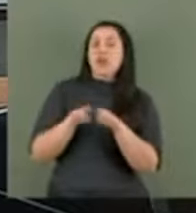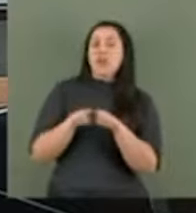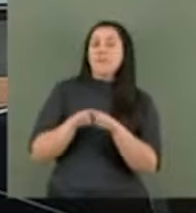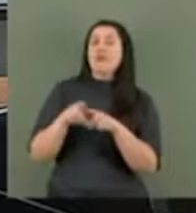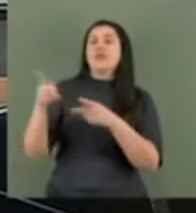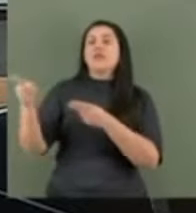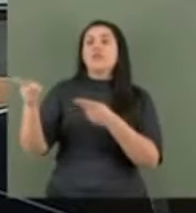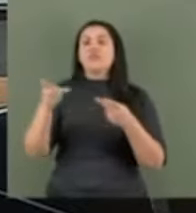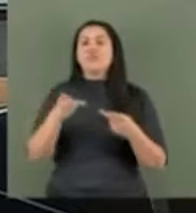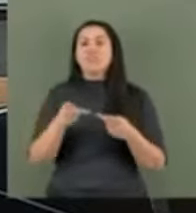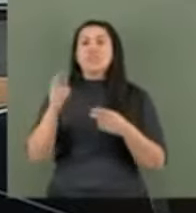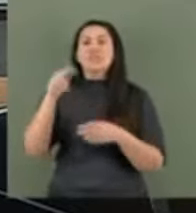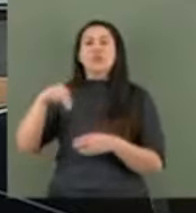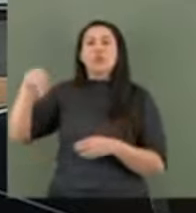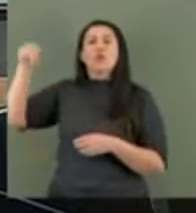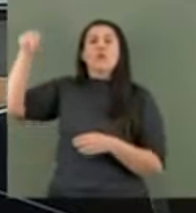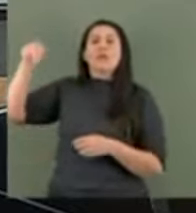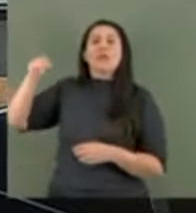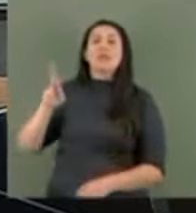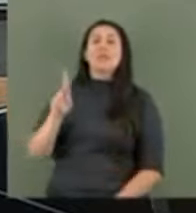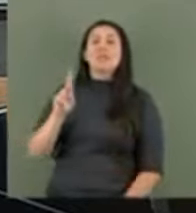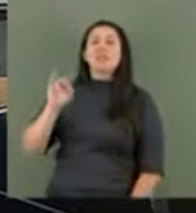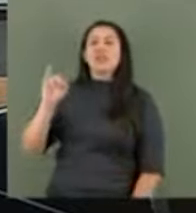uma visita a São Paulo. E